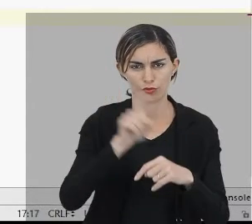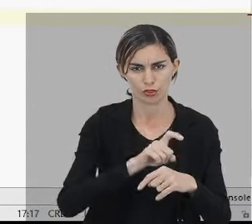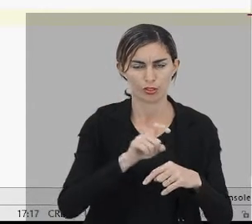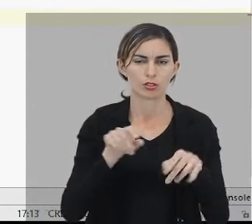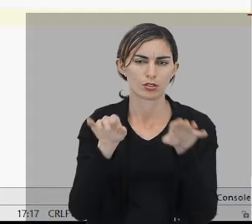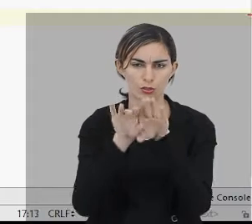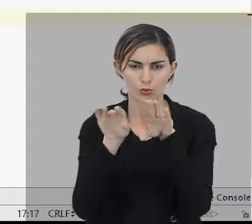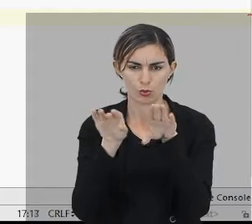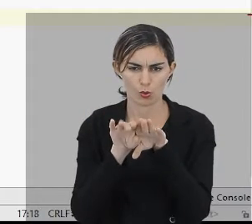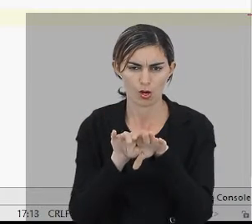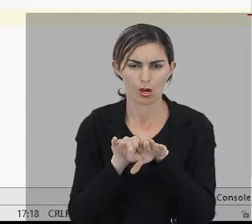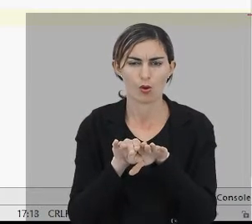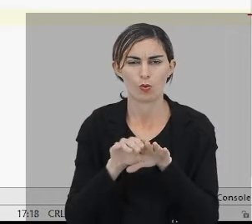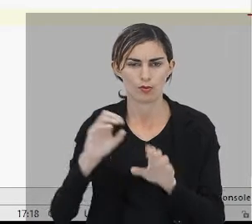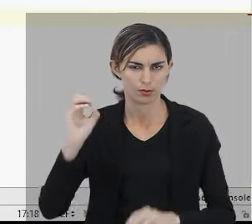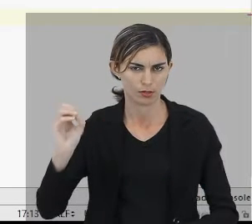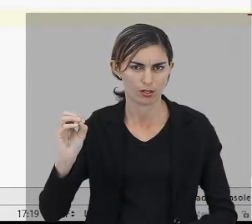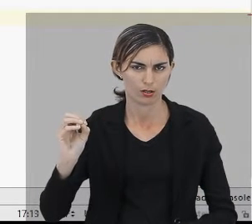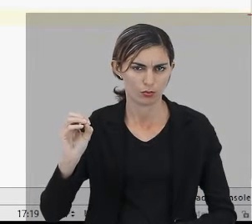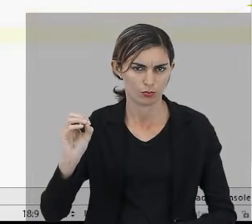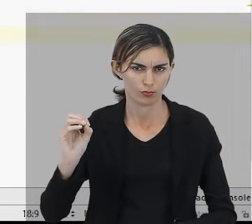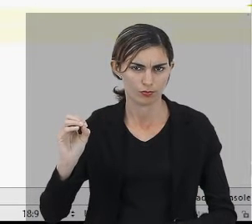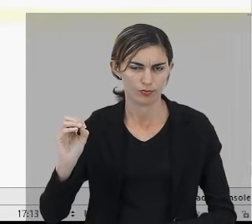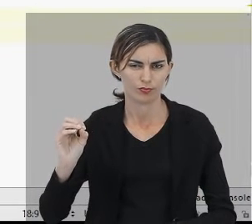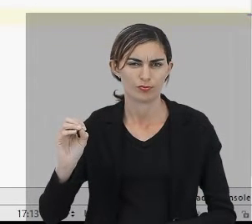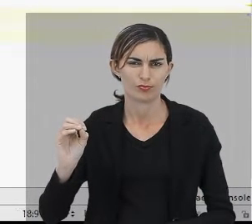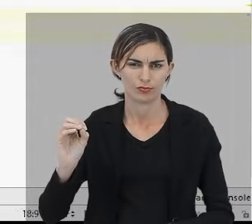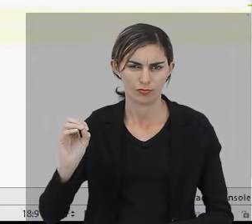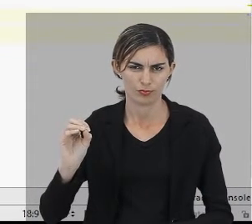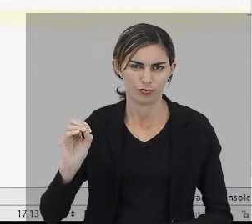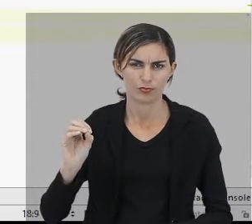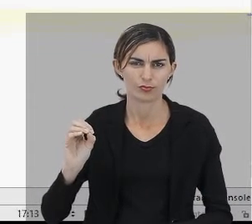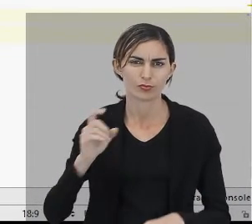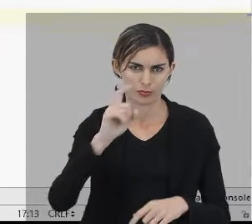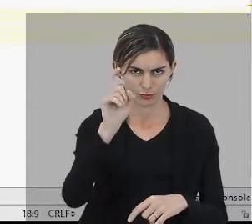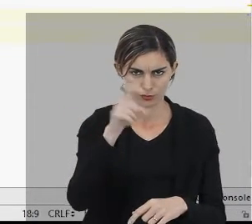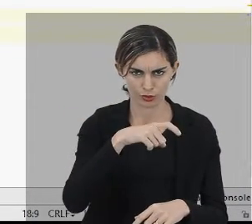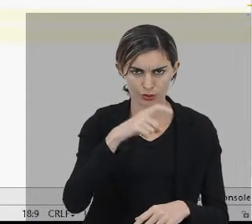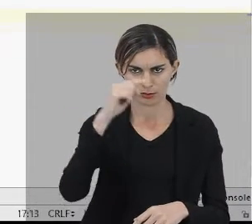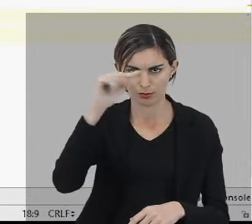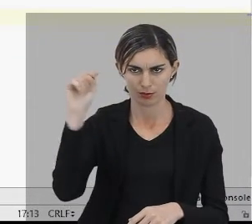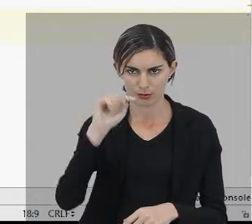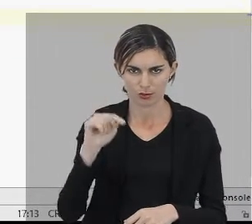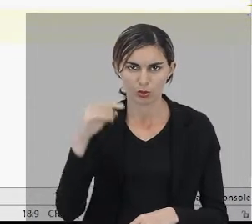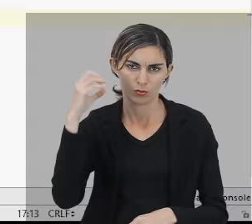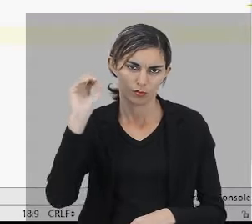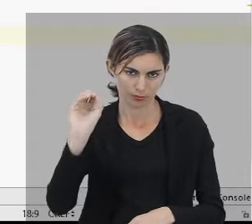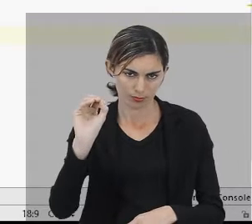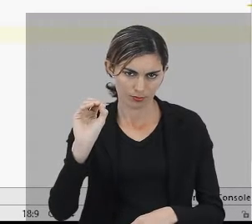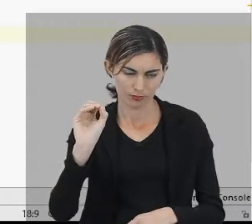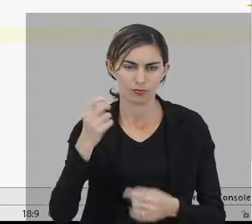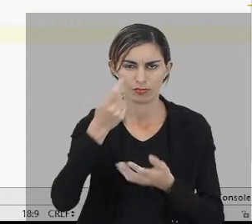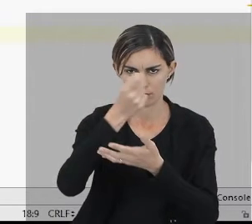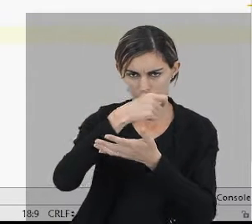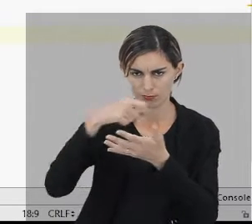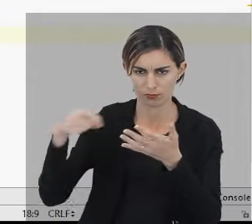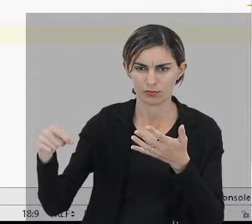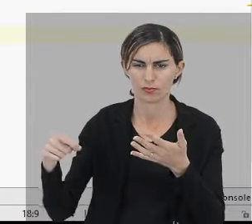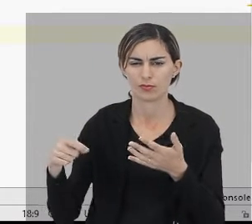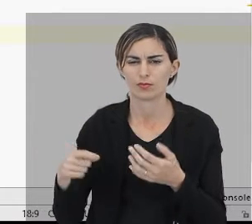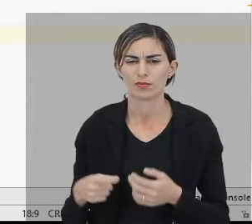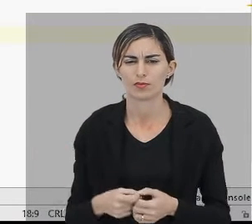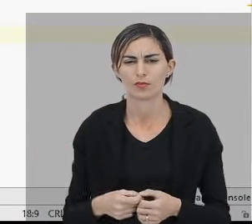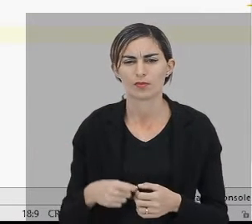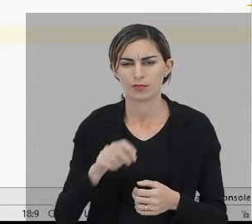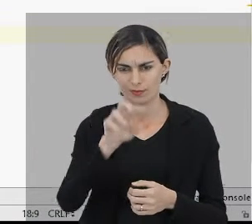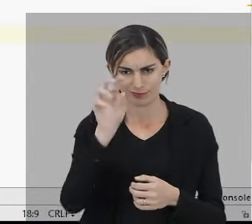igual a 0. E então, eu vou escrever o laço while. Mas lembrem-se